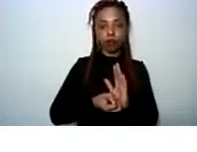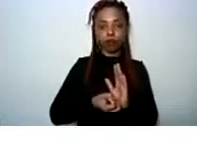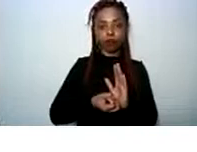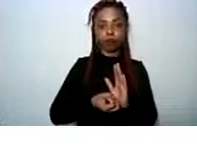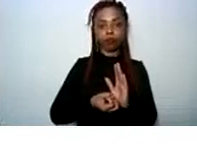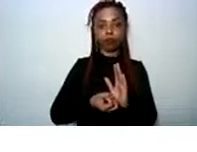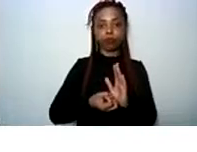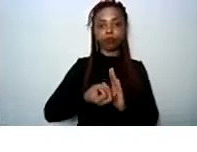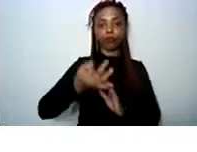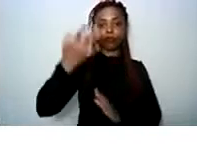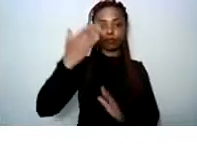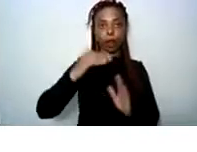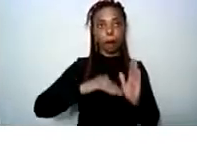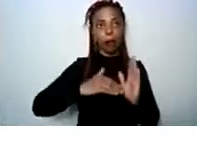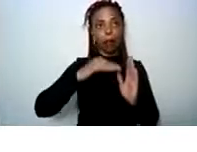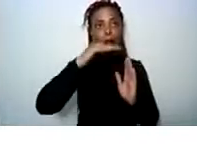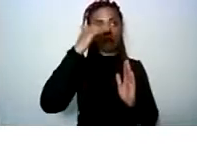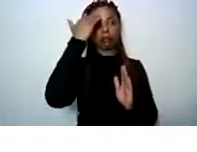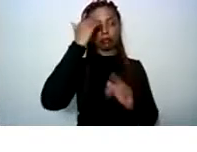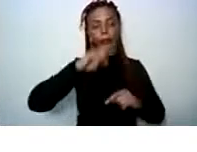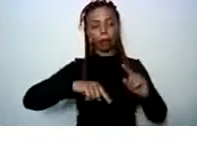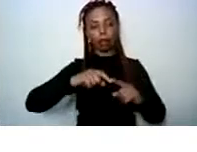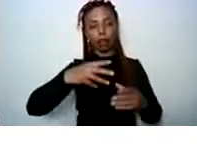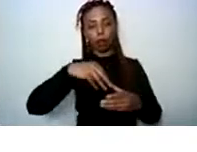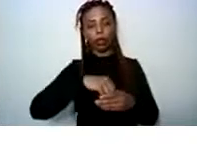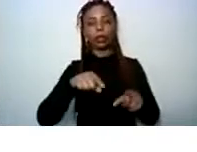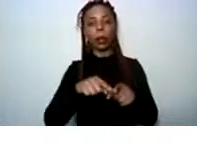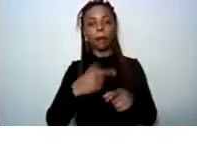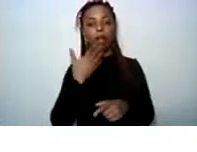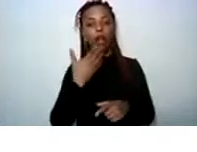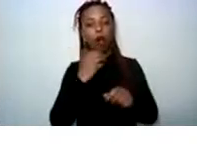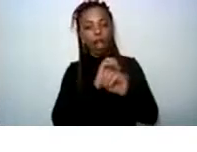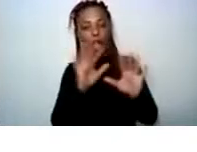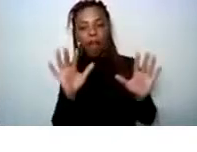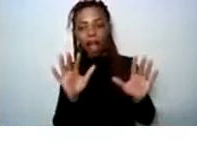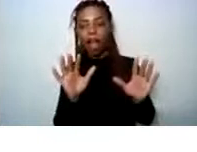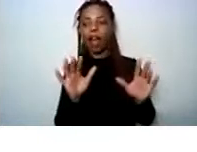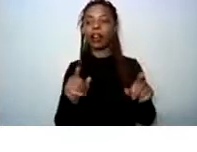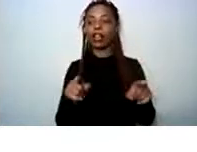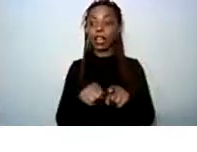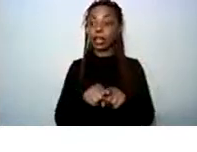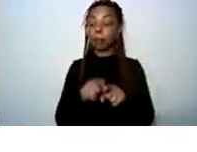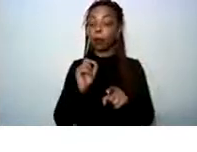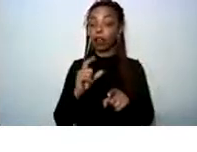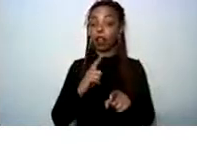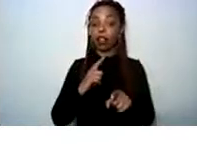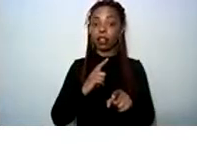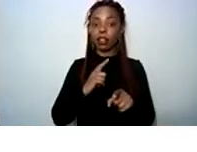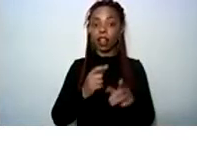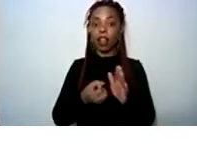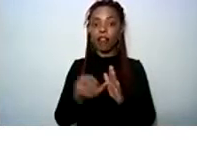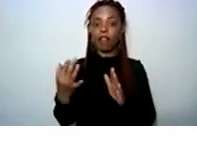entende os seus materiais, a sua cor clara, né, e a composição com vários cachilhos, né,